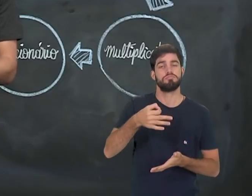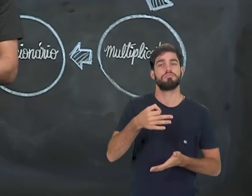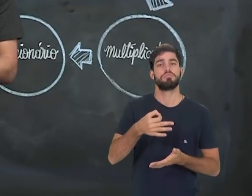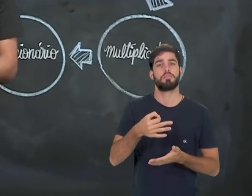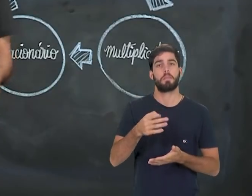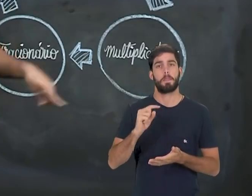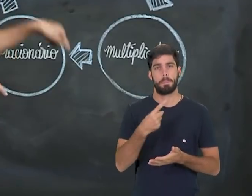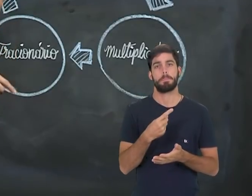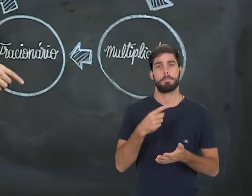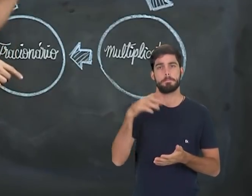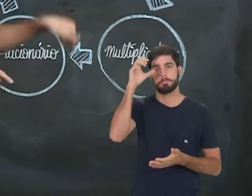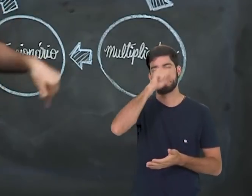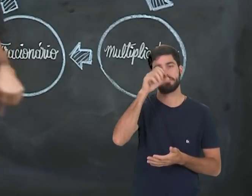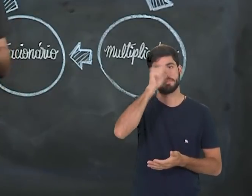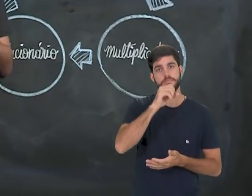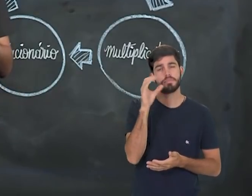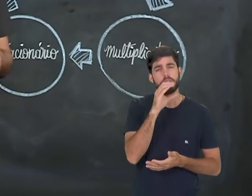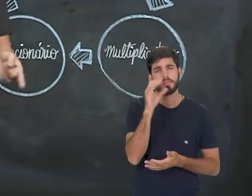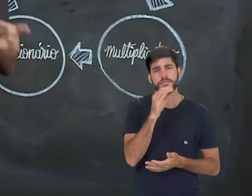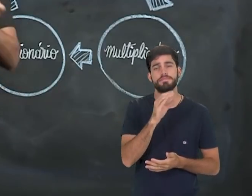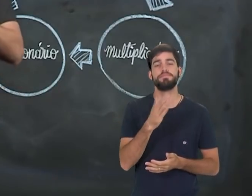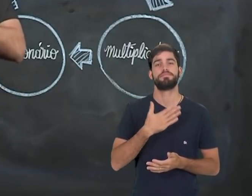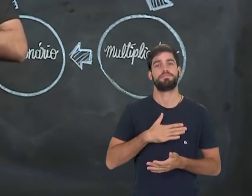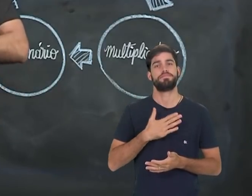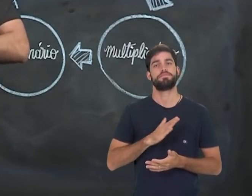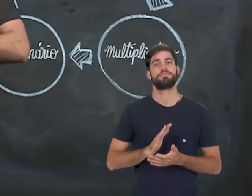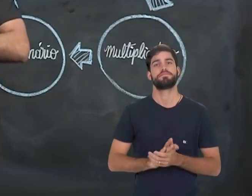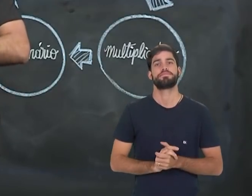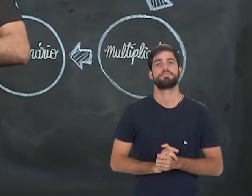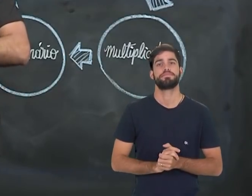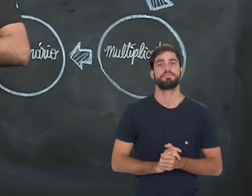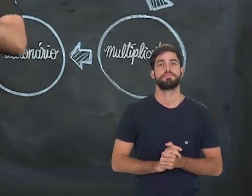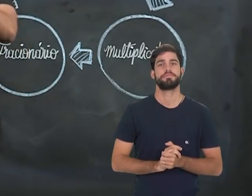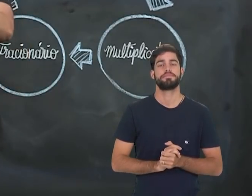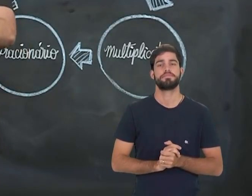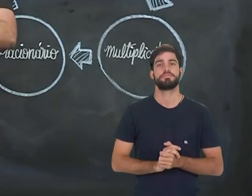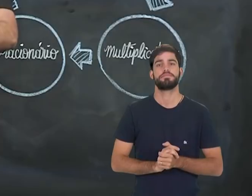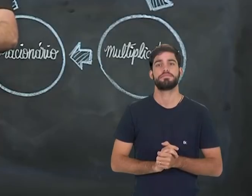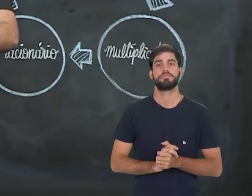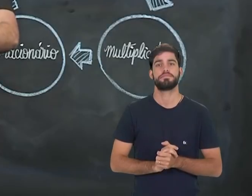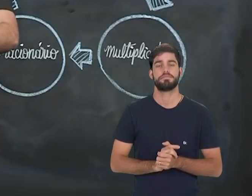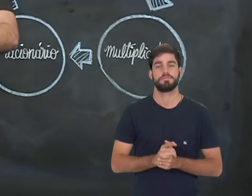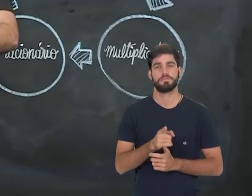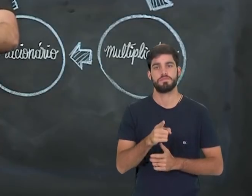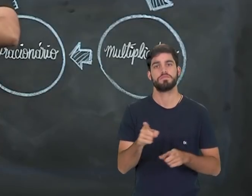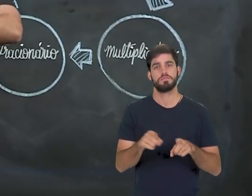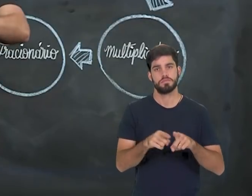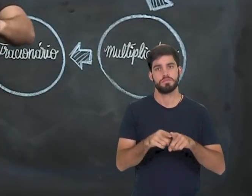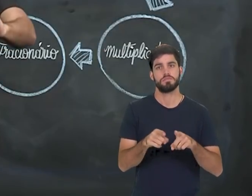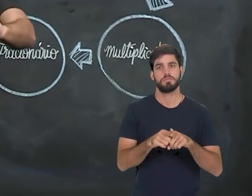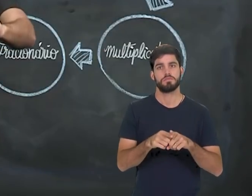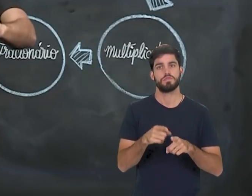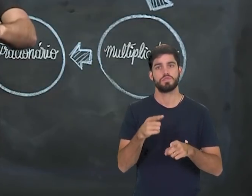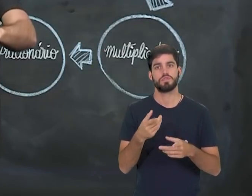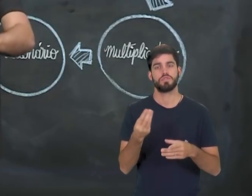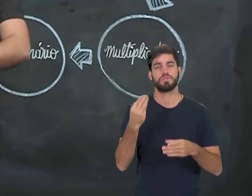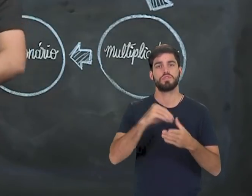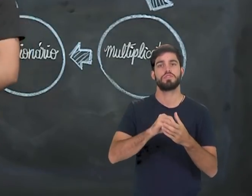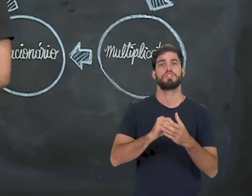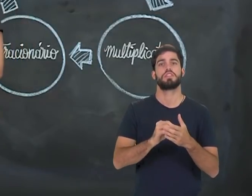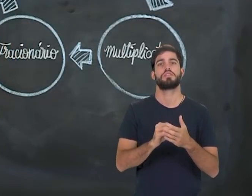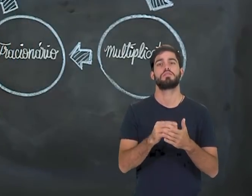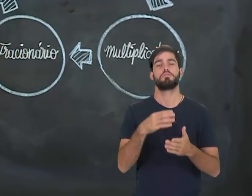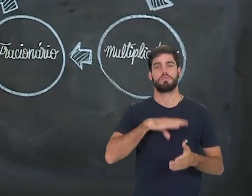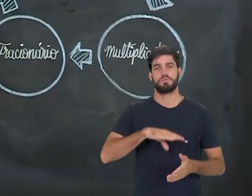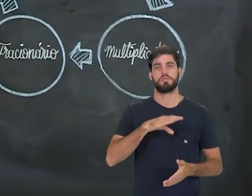língua portuguesa. A gente vai aprender já já esses tipos e você vai compreender que assim quando você aprende lá na matemática, você vai aplicar na língua portuguesa quando você for escrever as palavras,